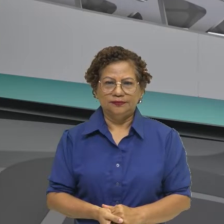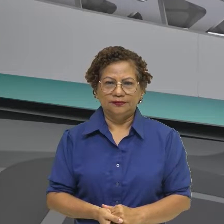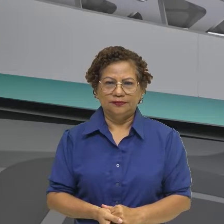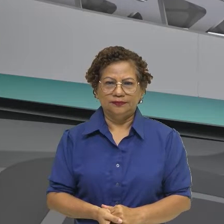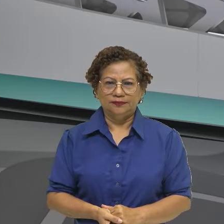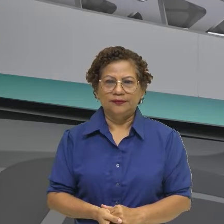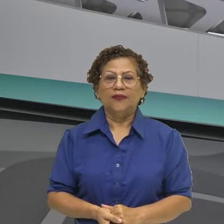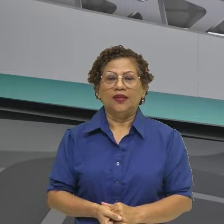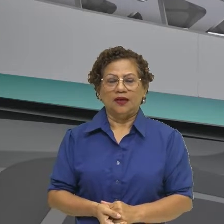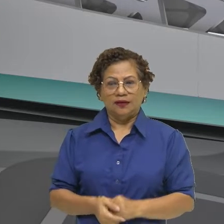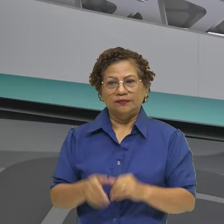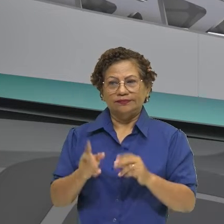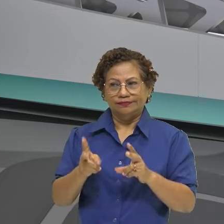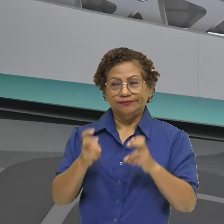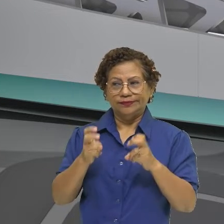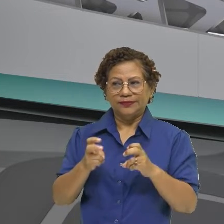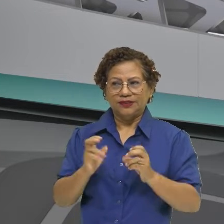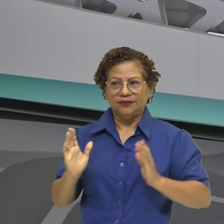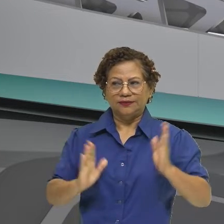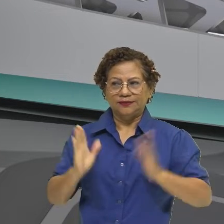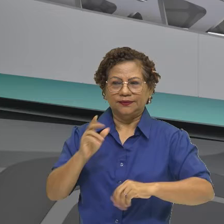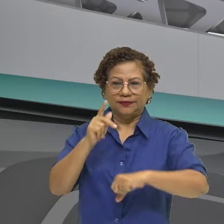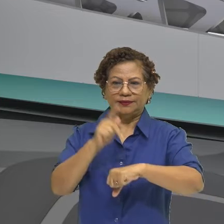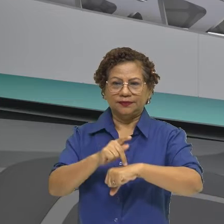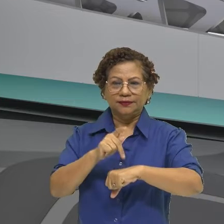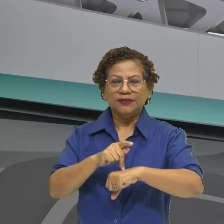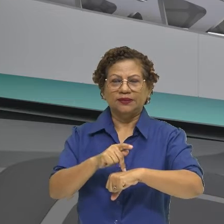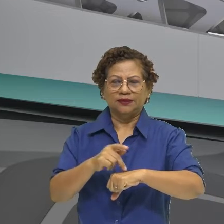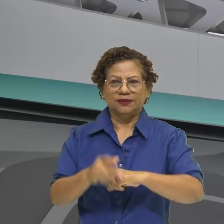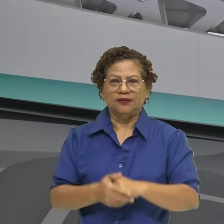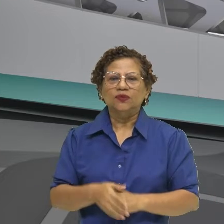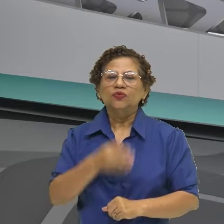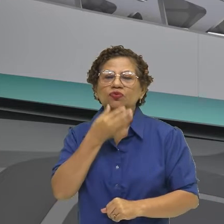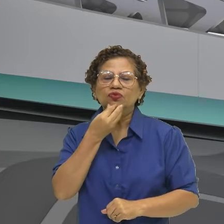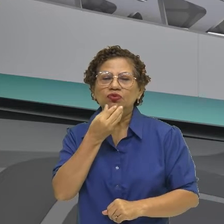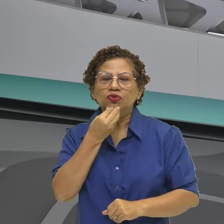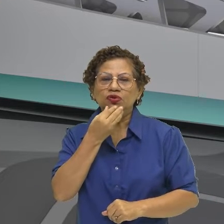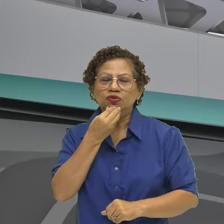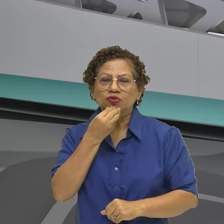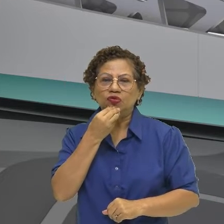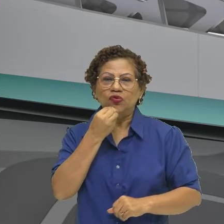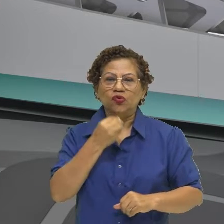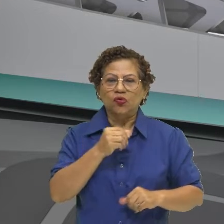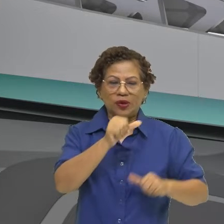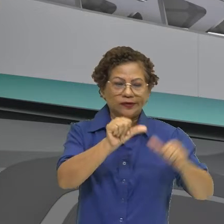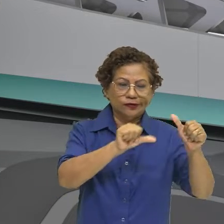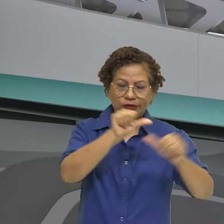período do Paleolítico Inferior, quando esse homem ele é nômade,